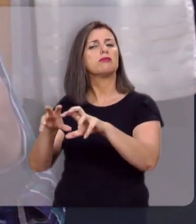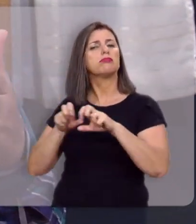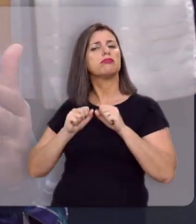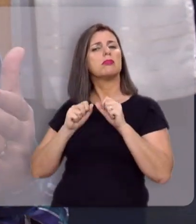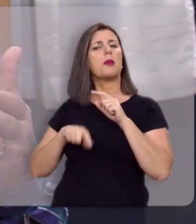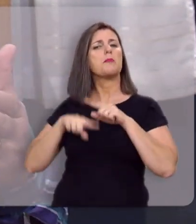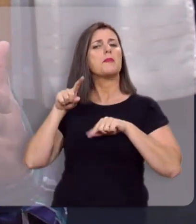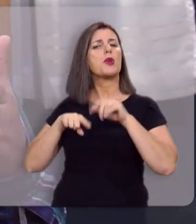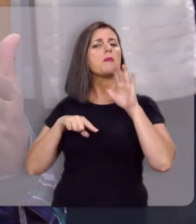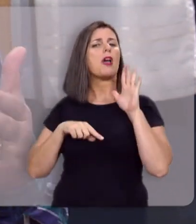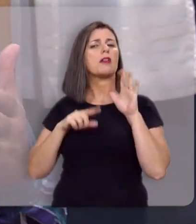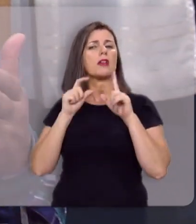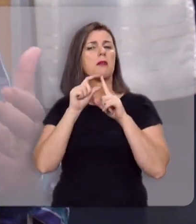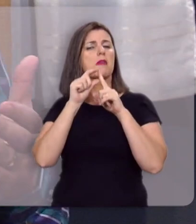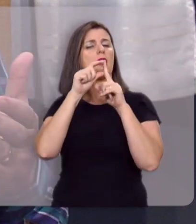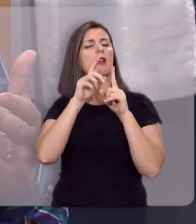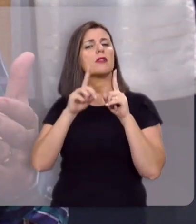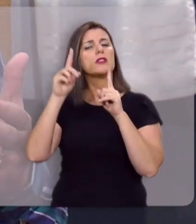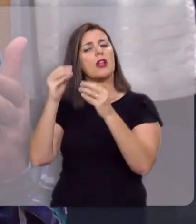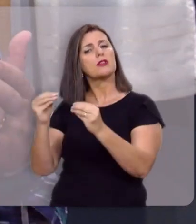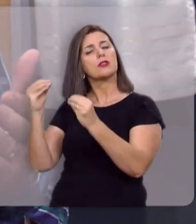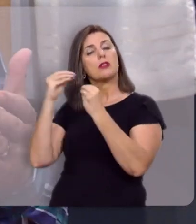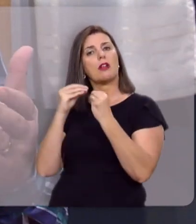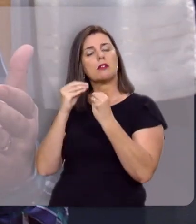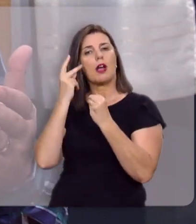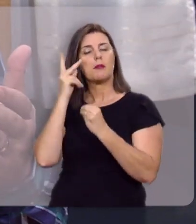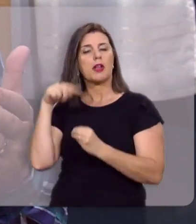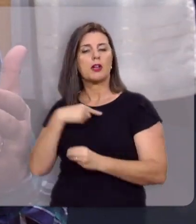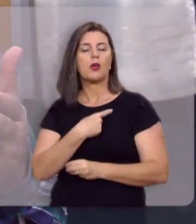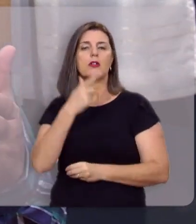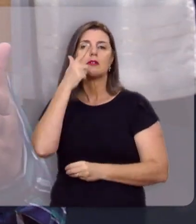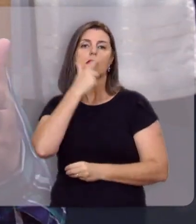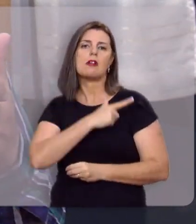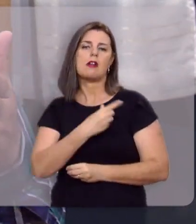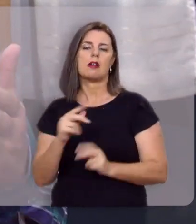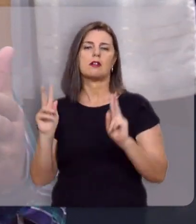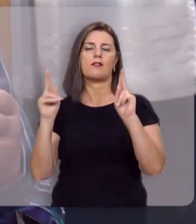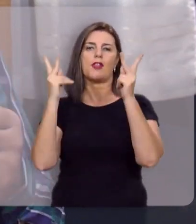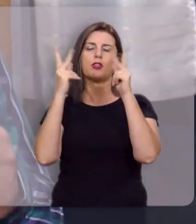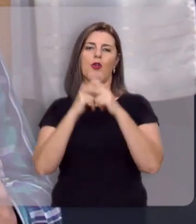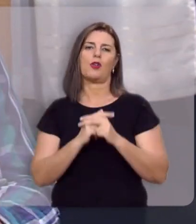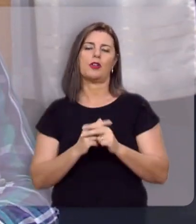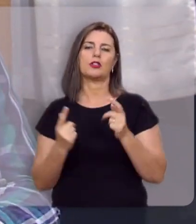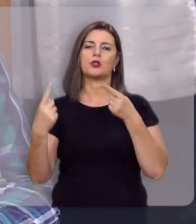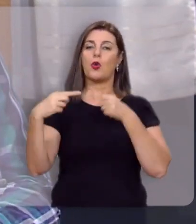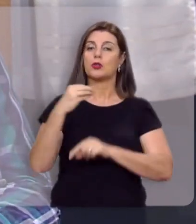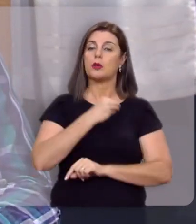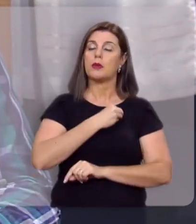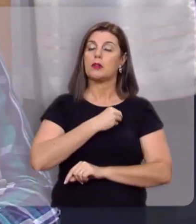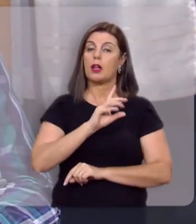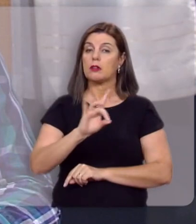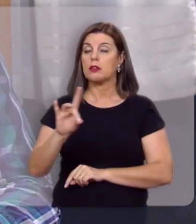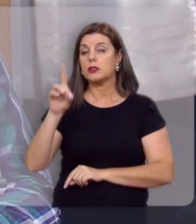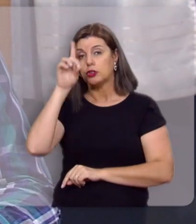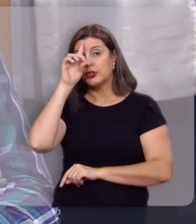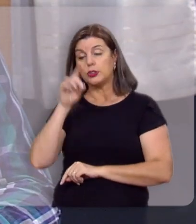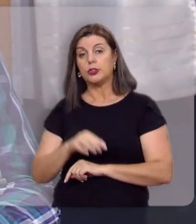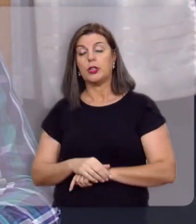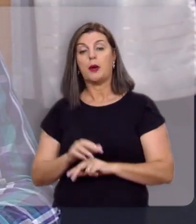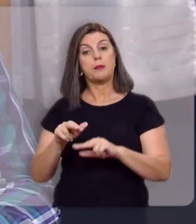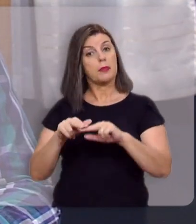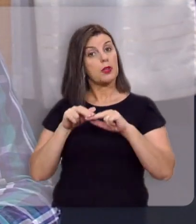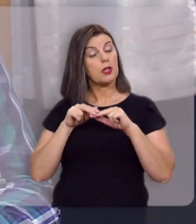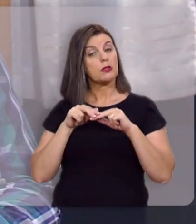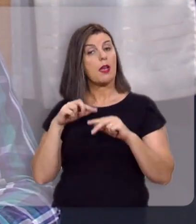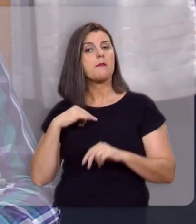das promessas que a palavra de Deus nos dá para que nós sejamos vitoriosos contra o pecado a cada dia. E